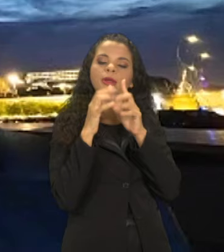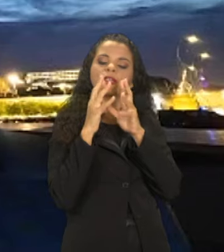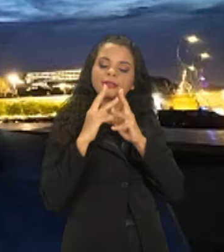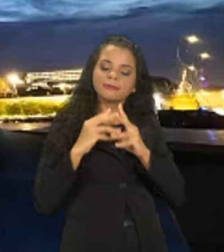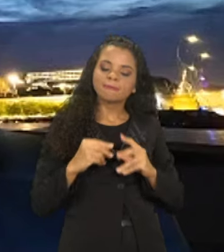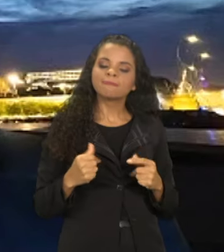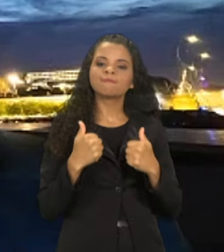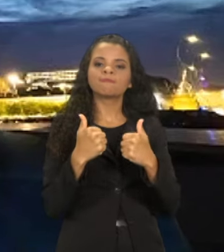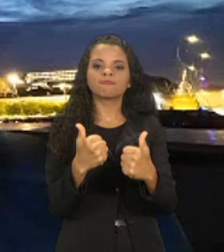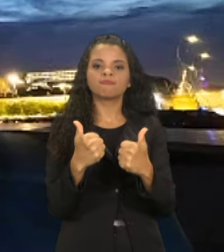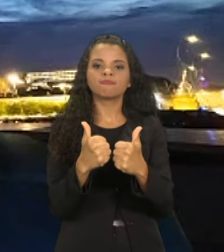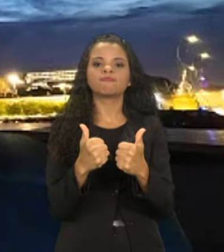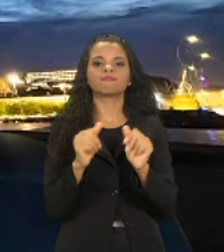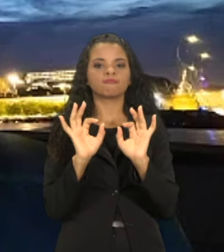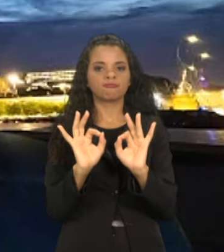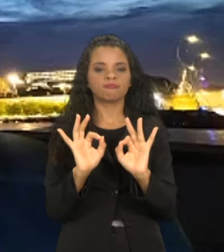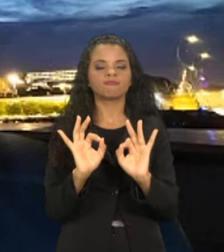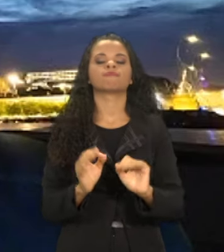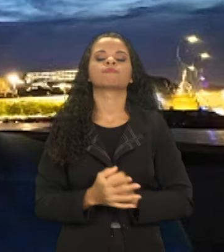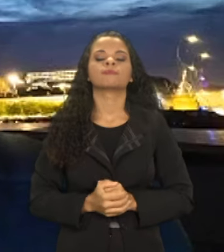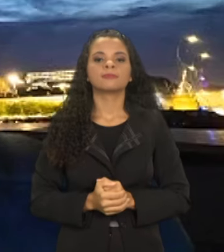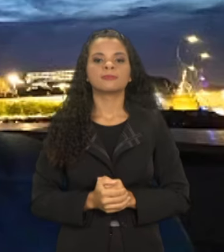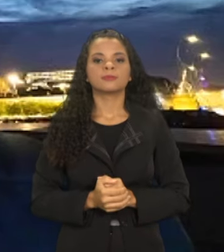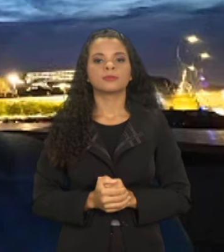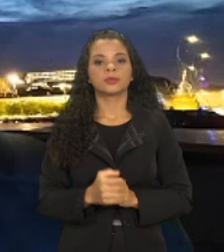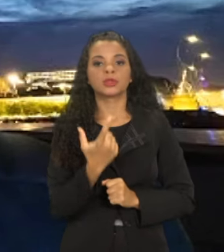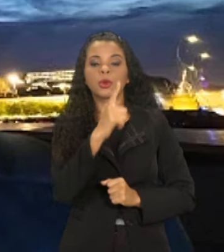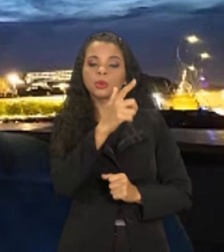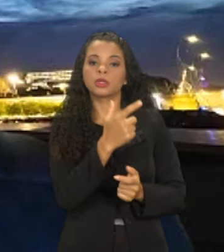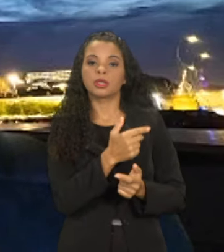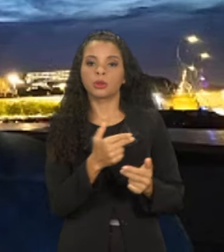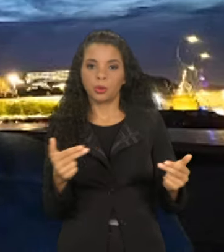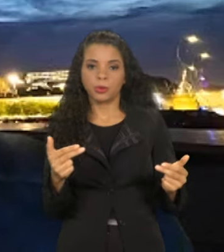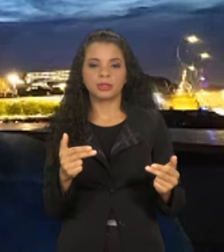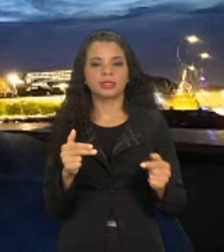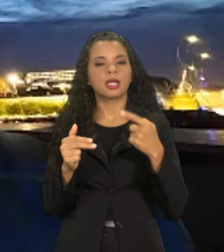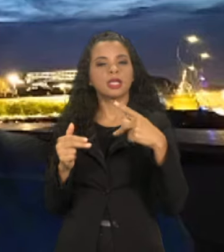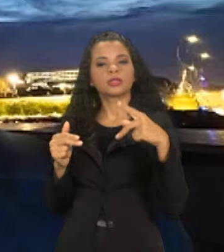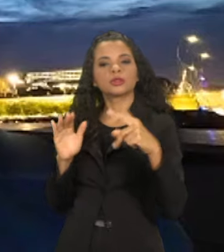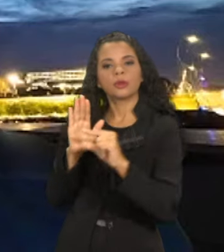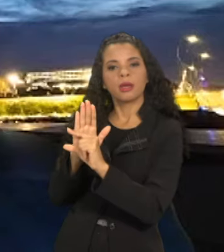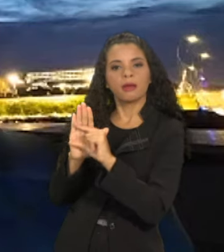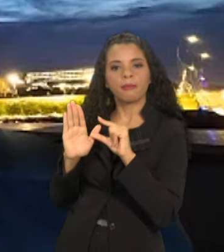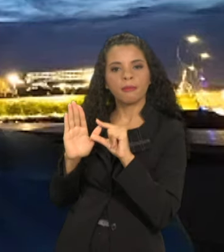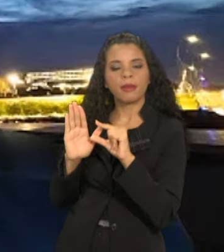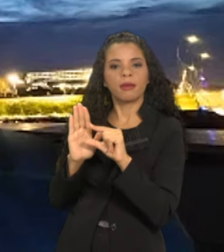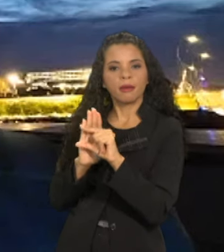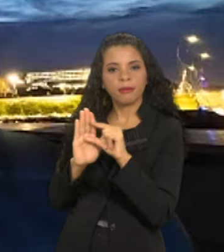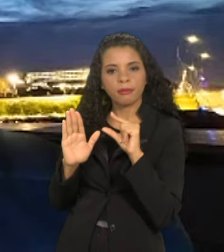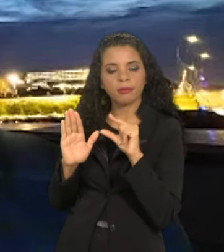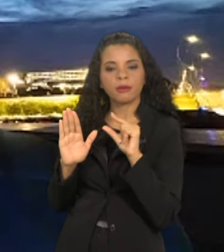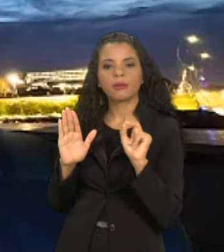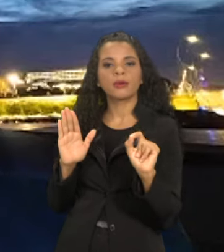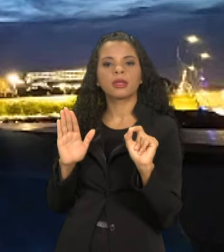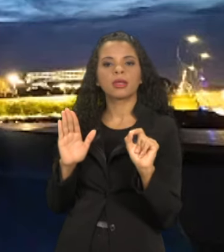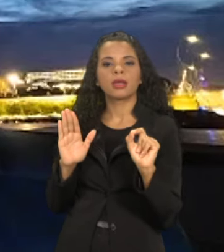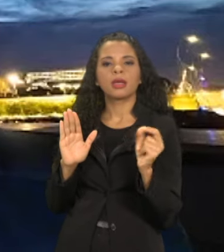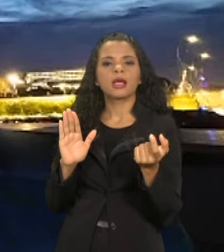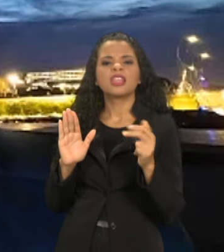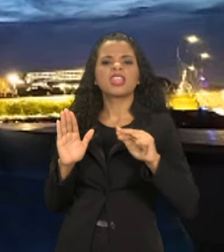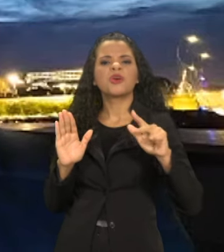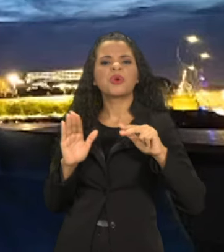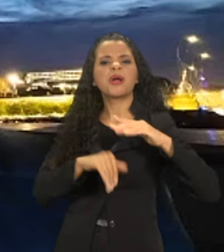chama a atenção, eu não posso deixar de consignar na ementa que Vossa Excelência traz, é que não cabe ao Judiciário revisar méritos